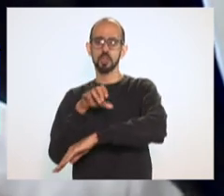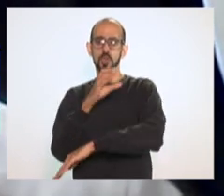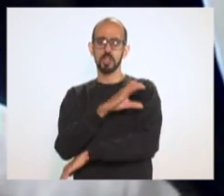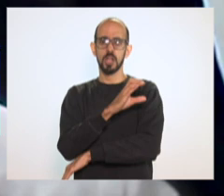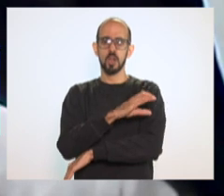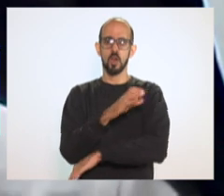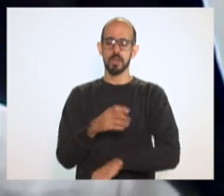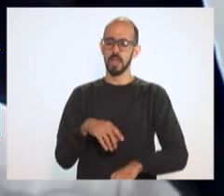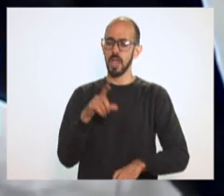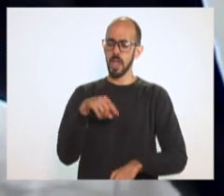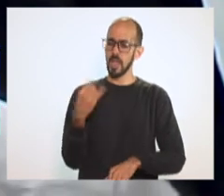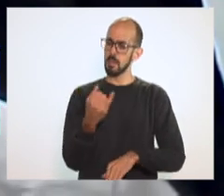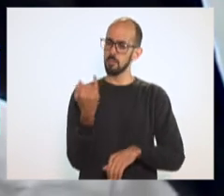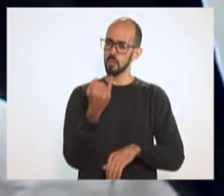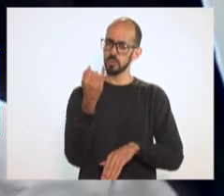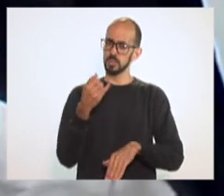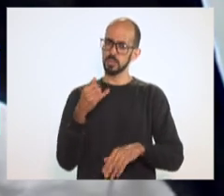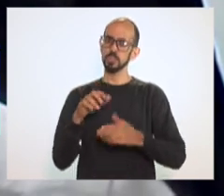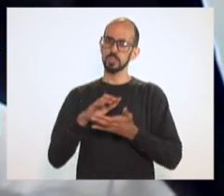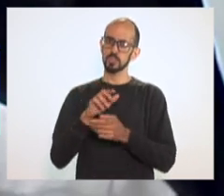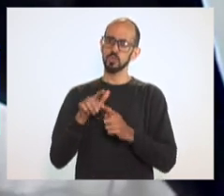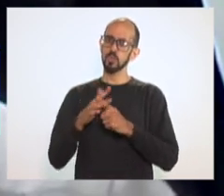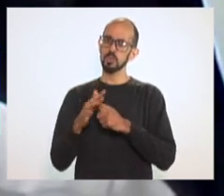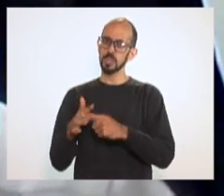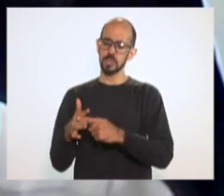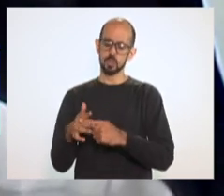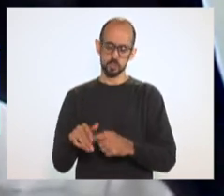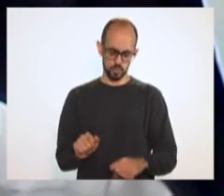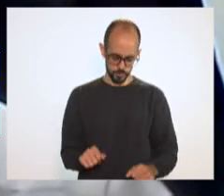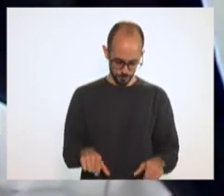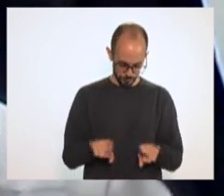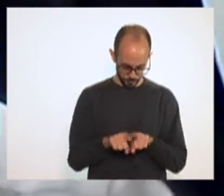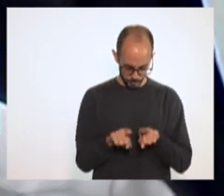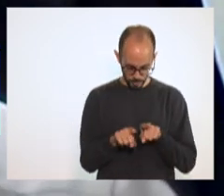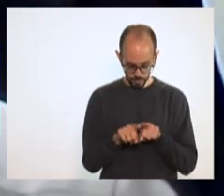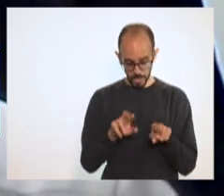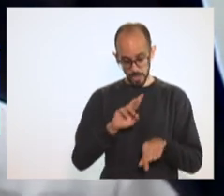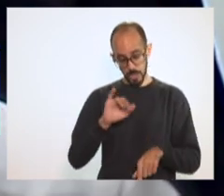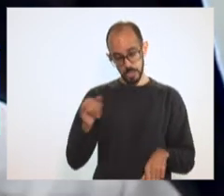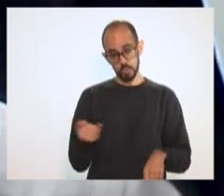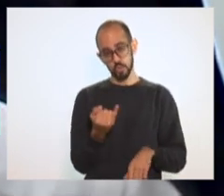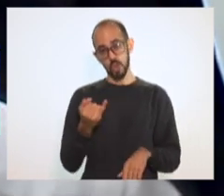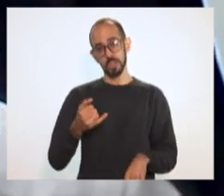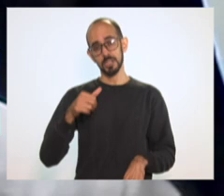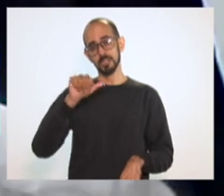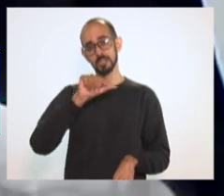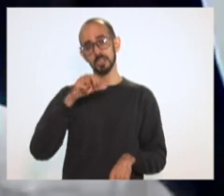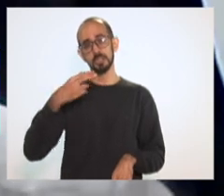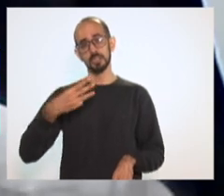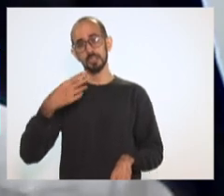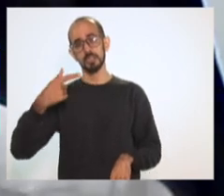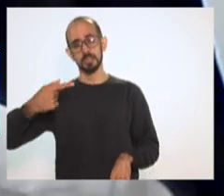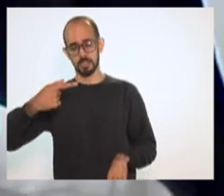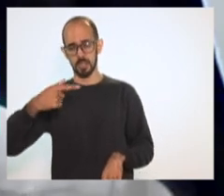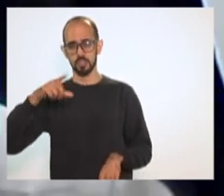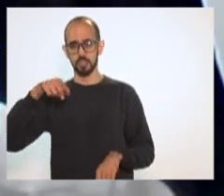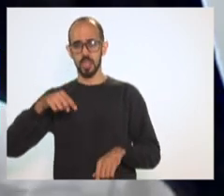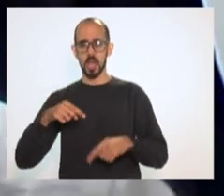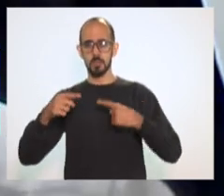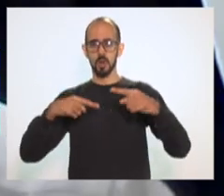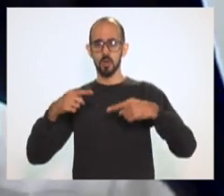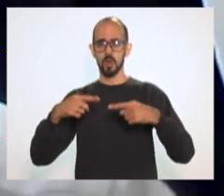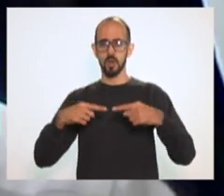registrar aqui também levamos a uma demanda que é a recuperação da RJ 137 uma rodovia que liga